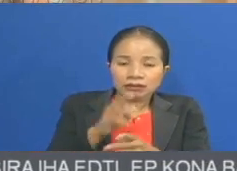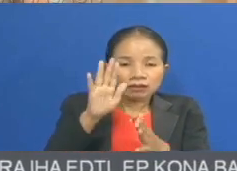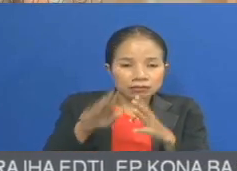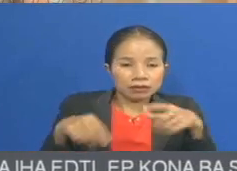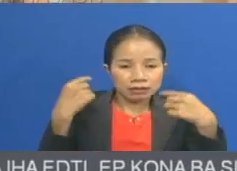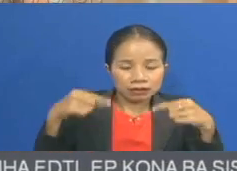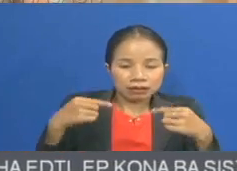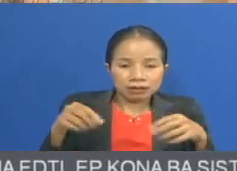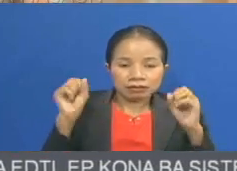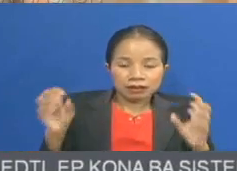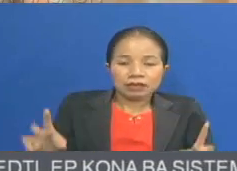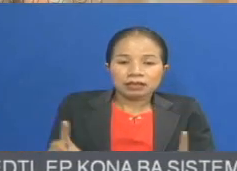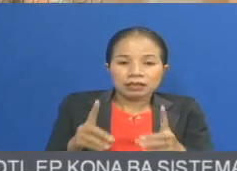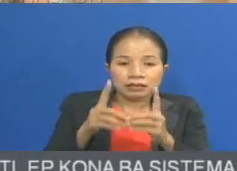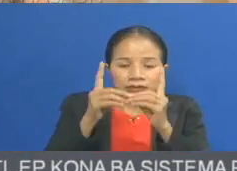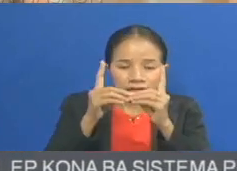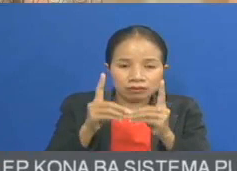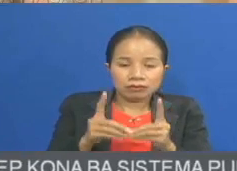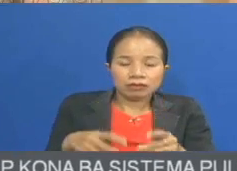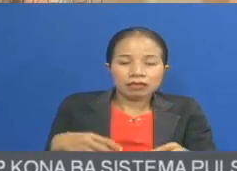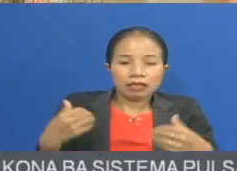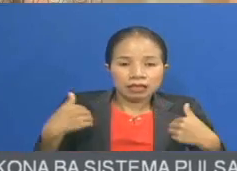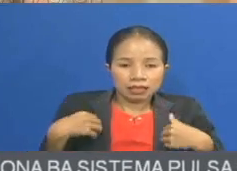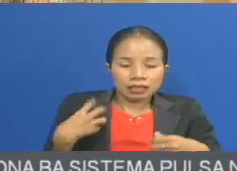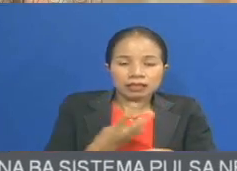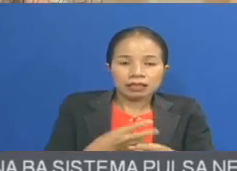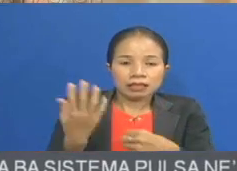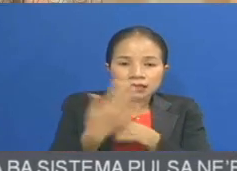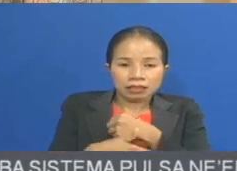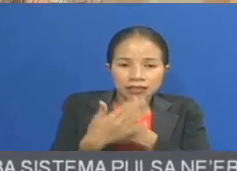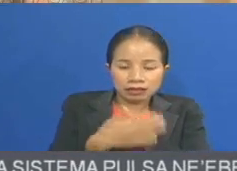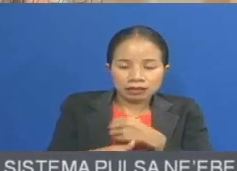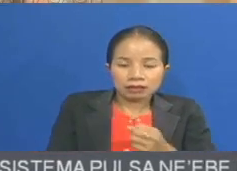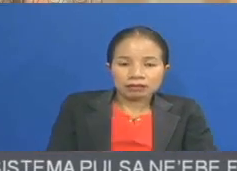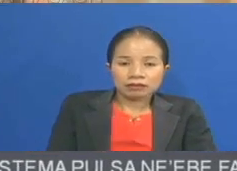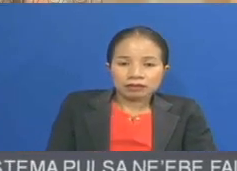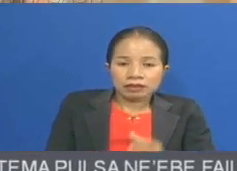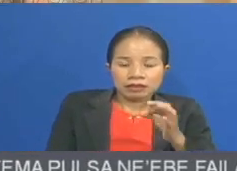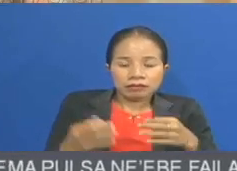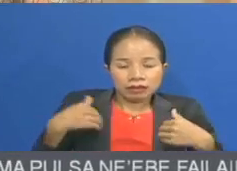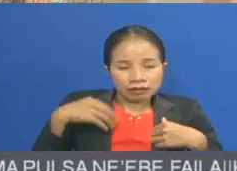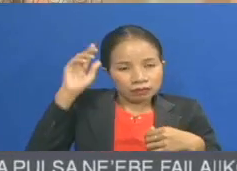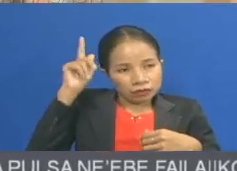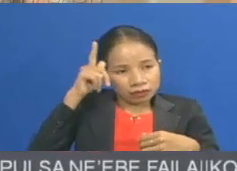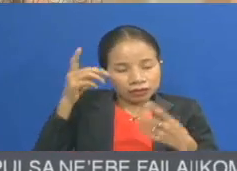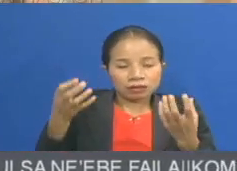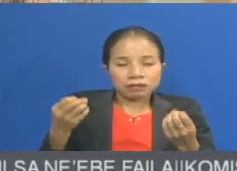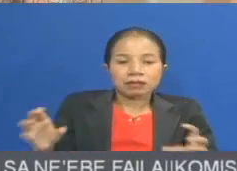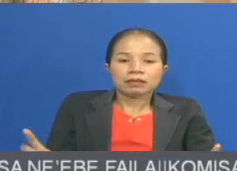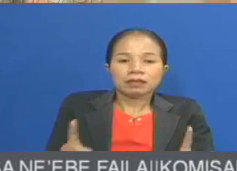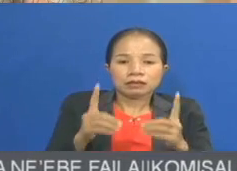conflito para acontecer e aí tenha vai. Porque a política é para que